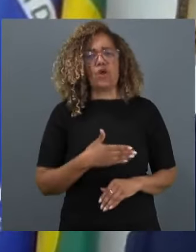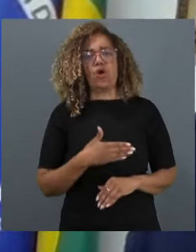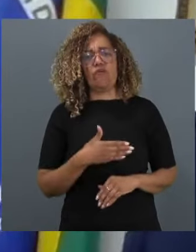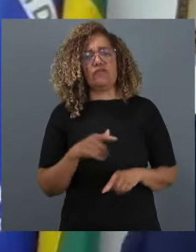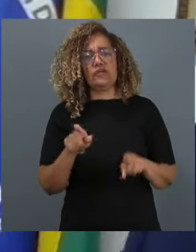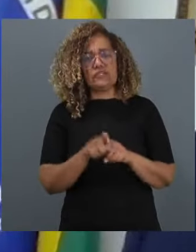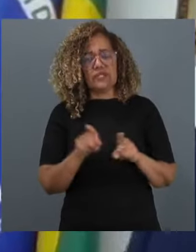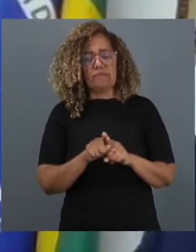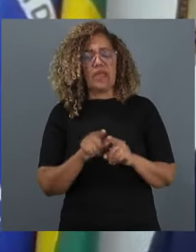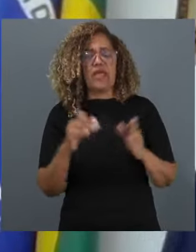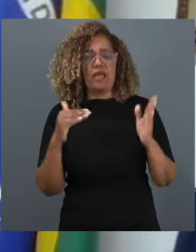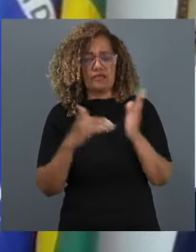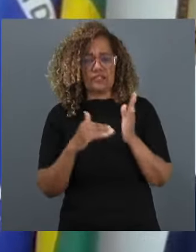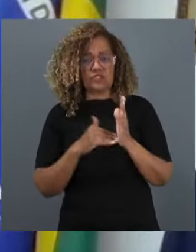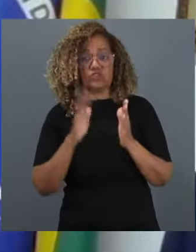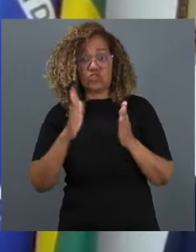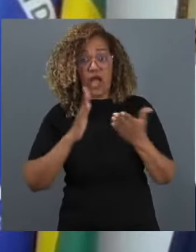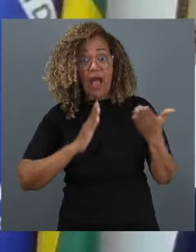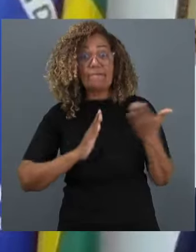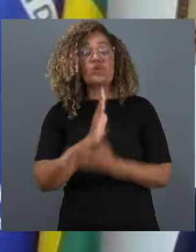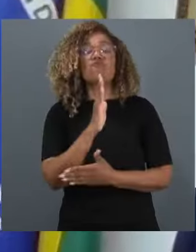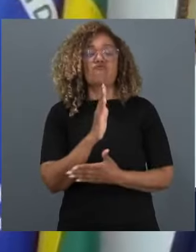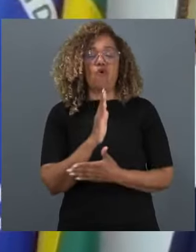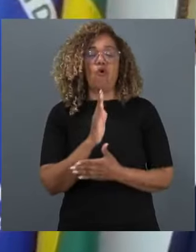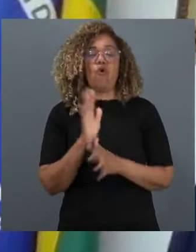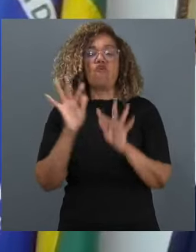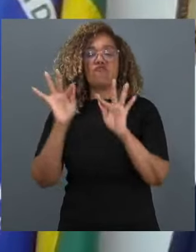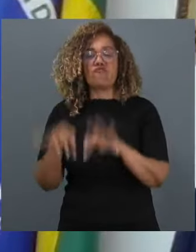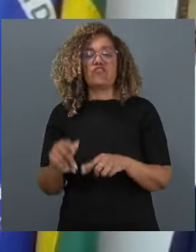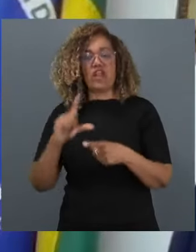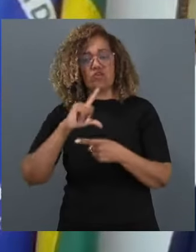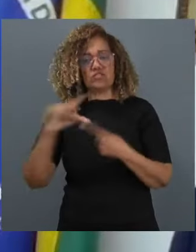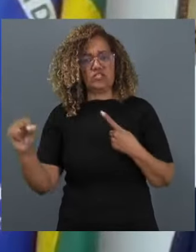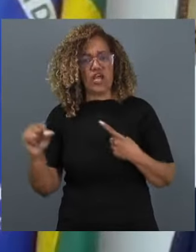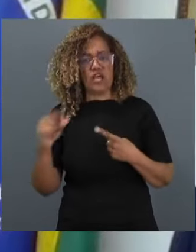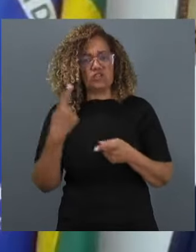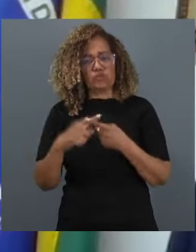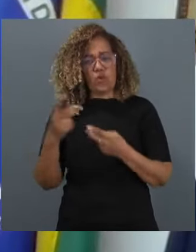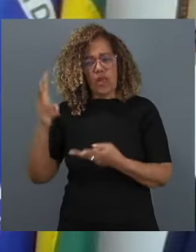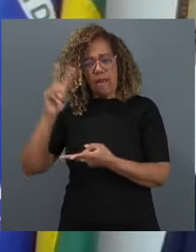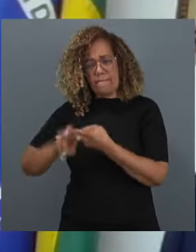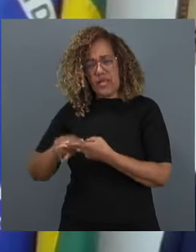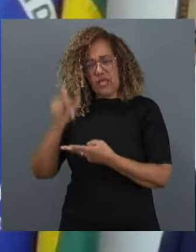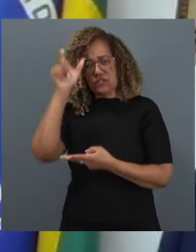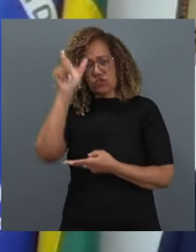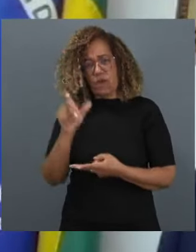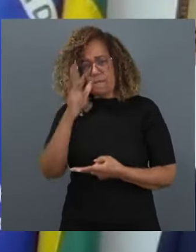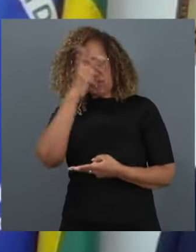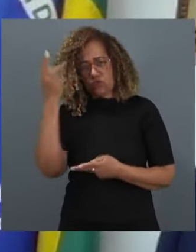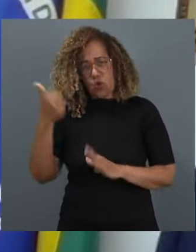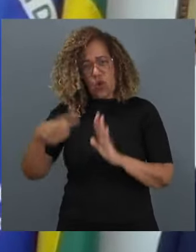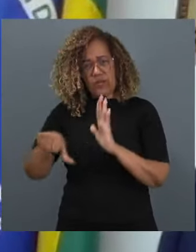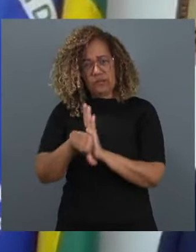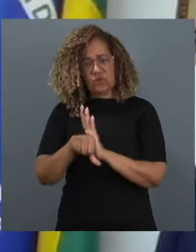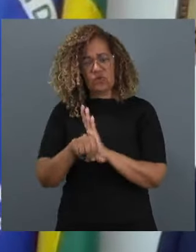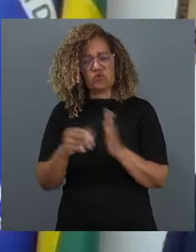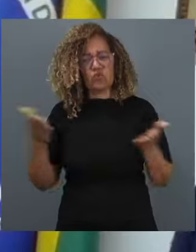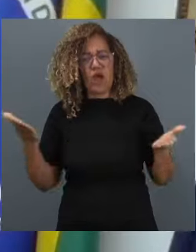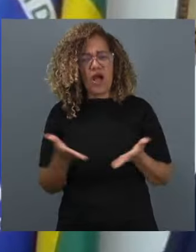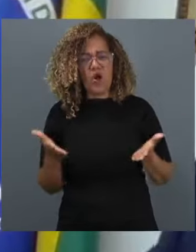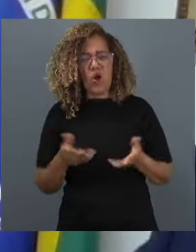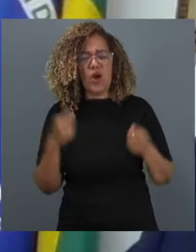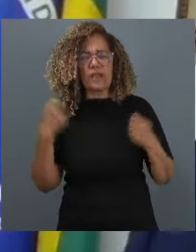Deputados já aprovou o fim das saidinhas de presos. E agora tem o veto